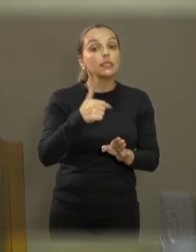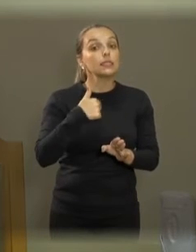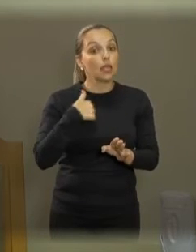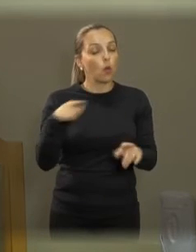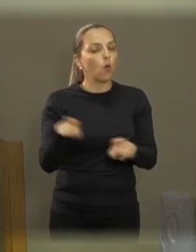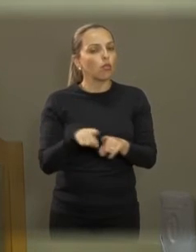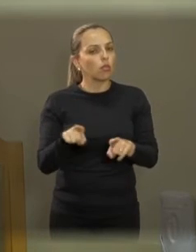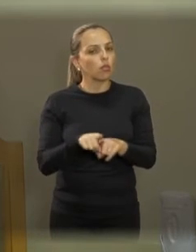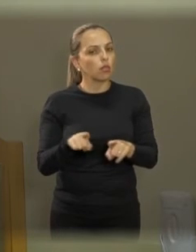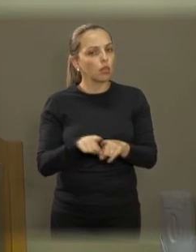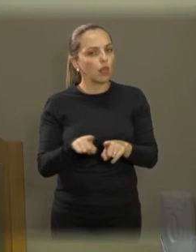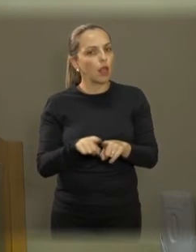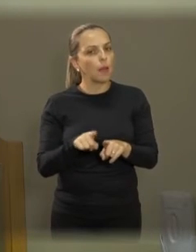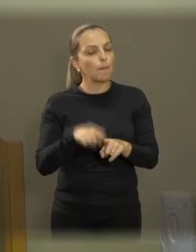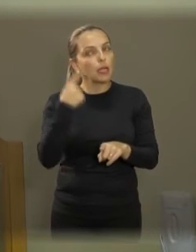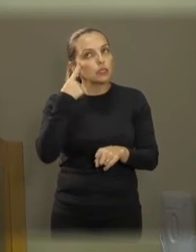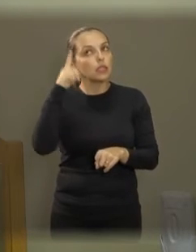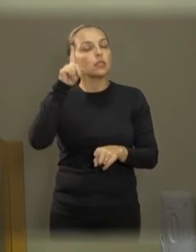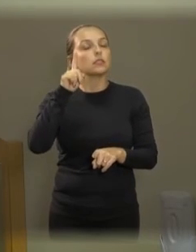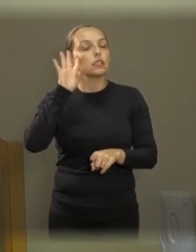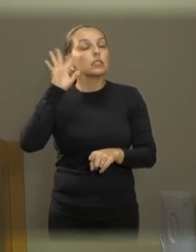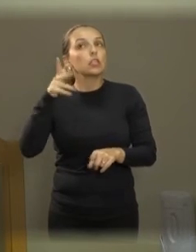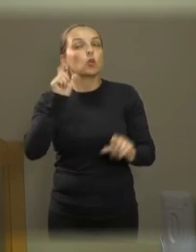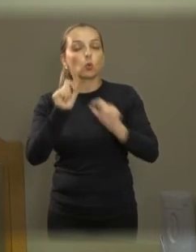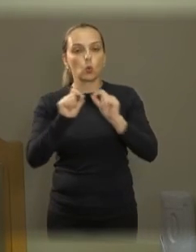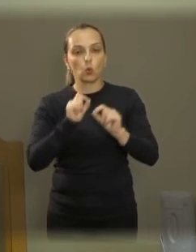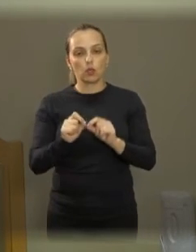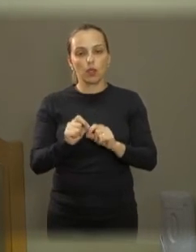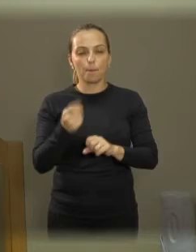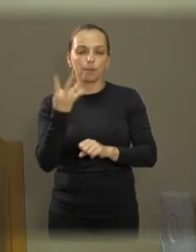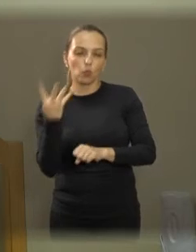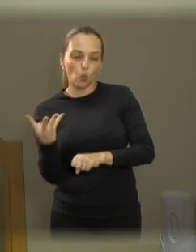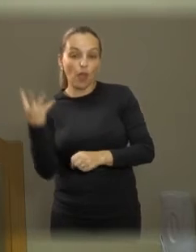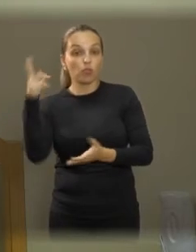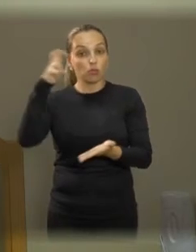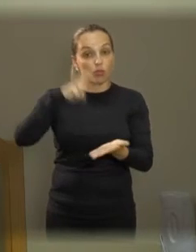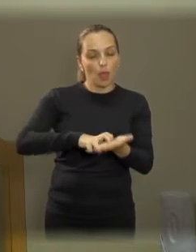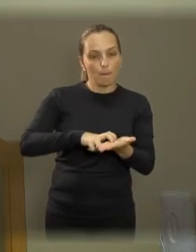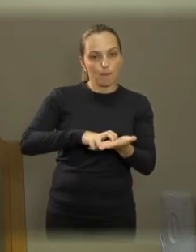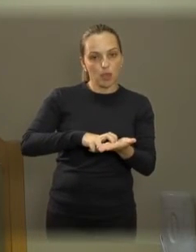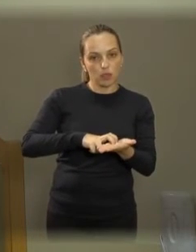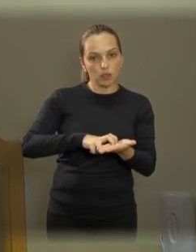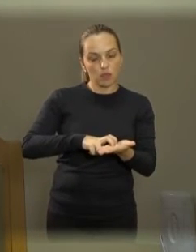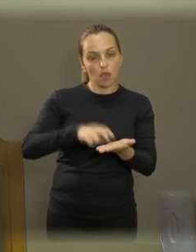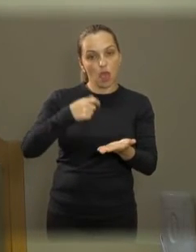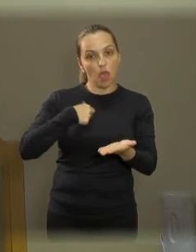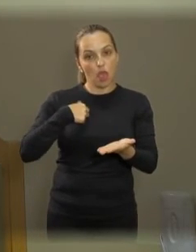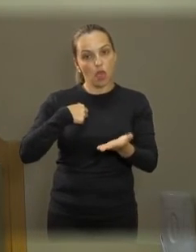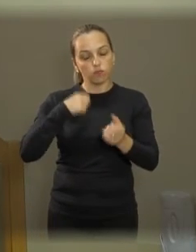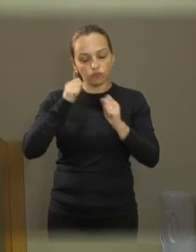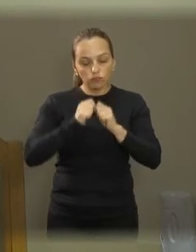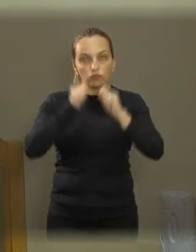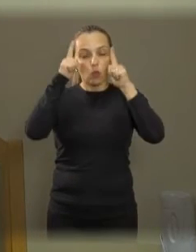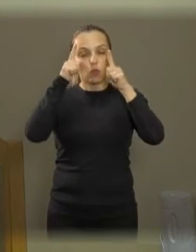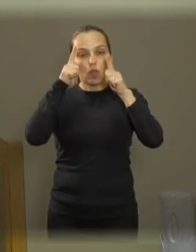também, levantei 4 da manhã, fui na fila e me alistei voluntário para